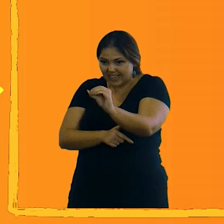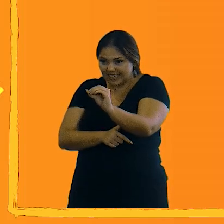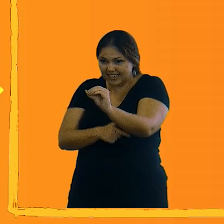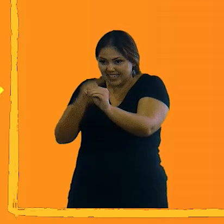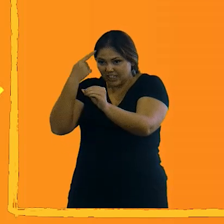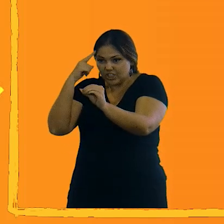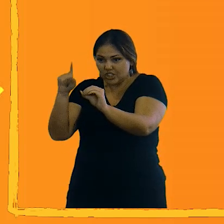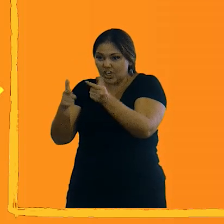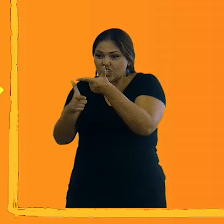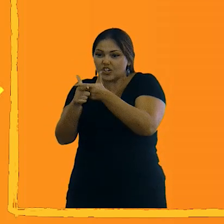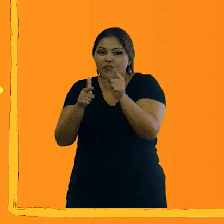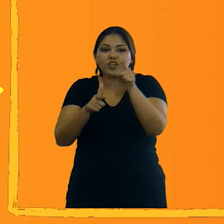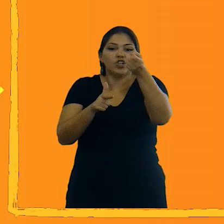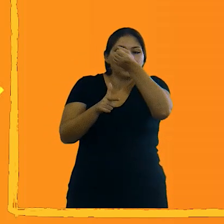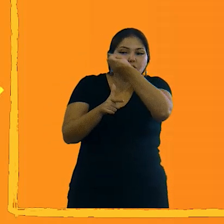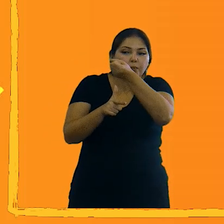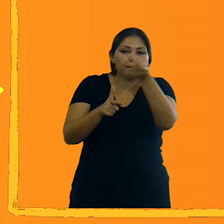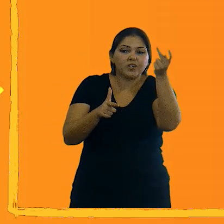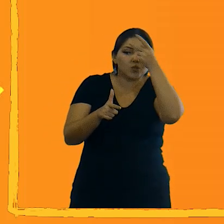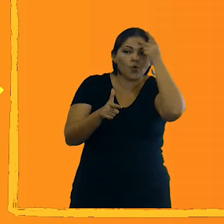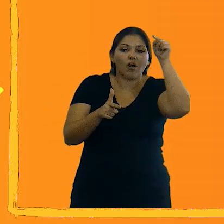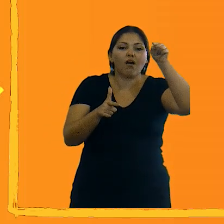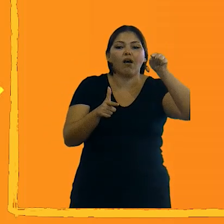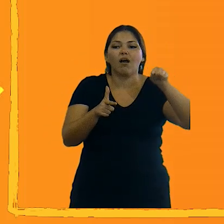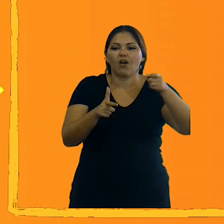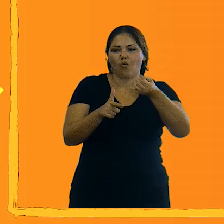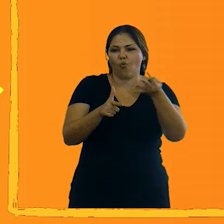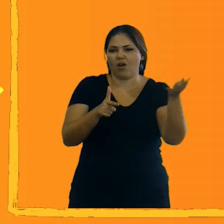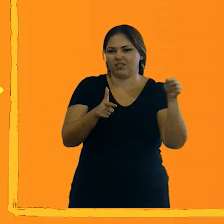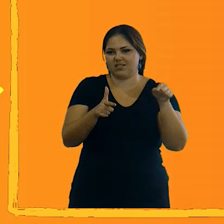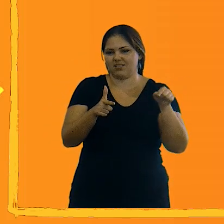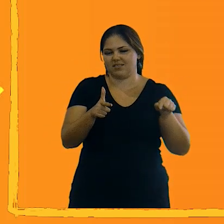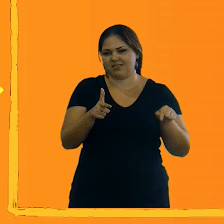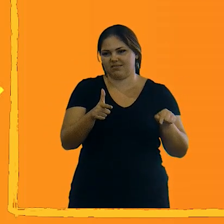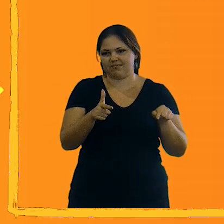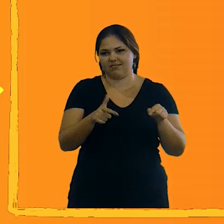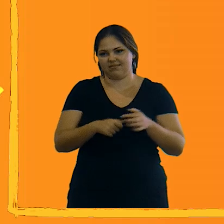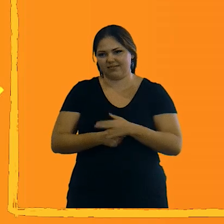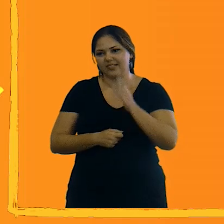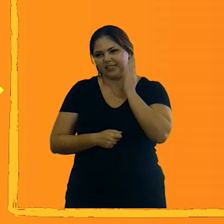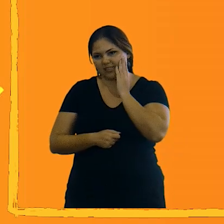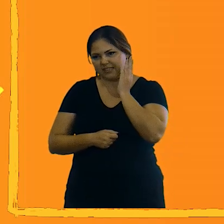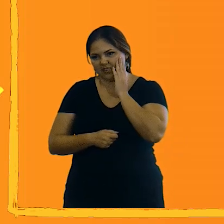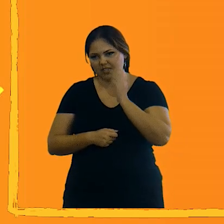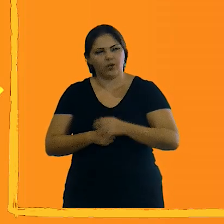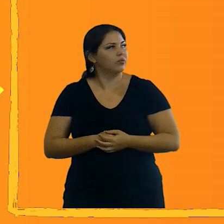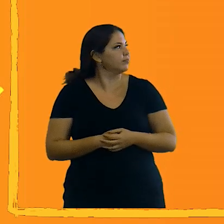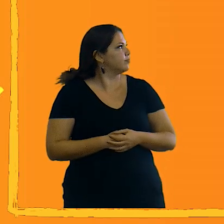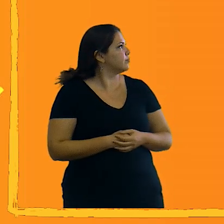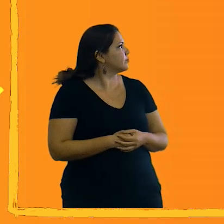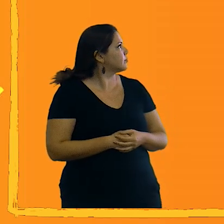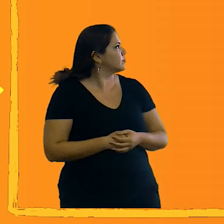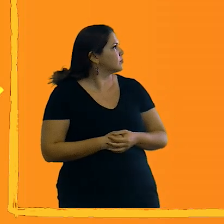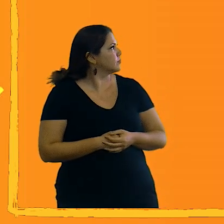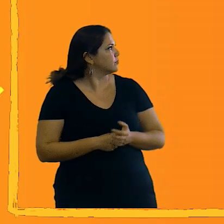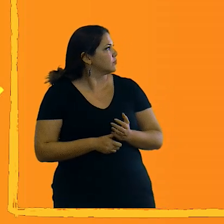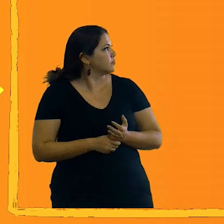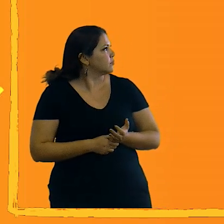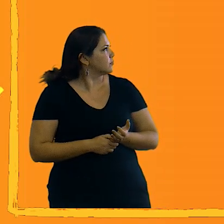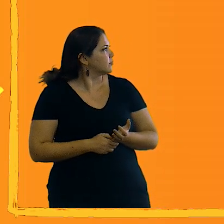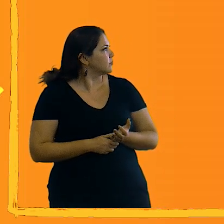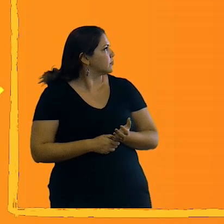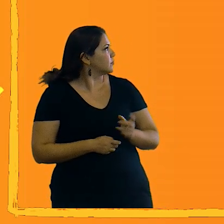é 1 x 60 60 Quanto é 2 x 30